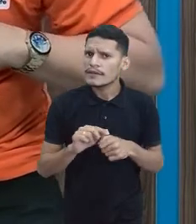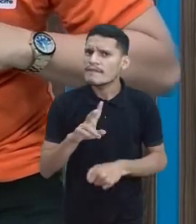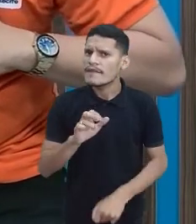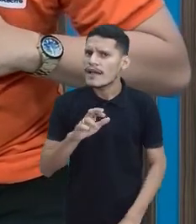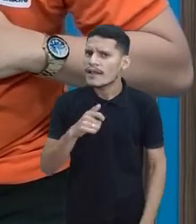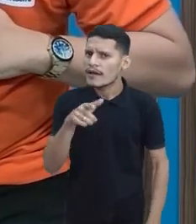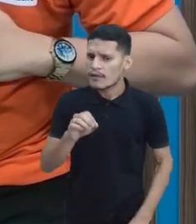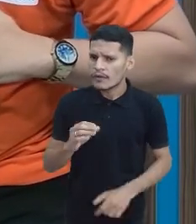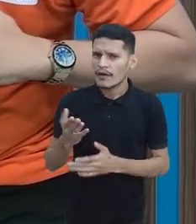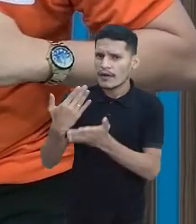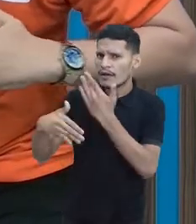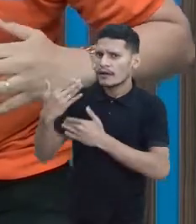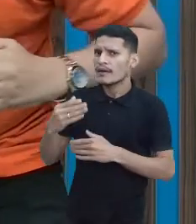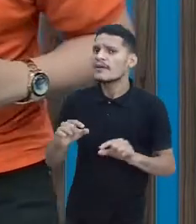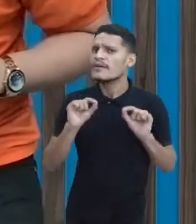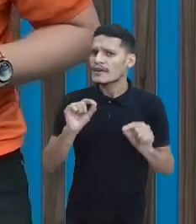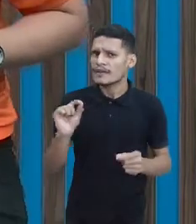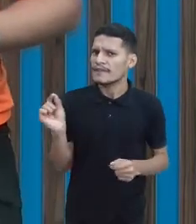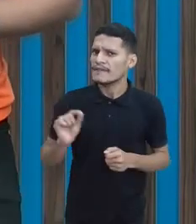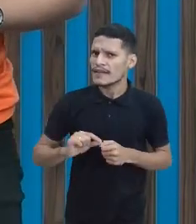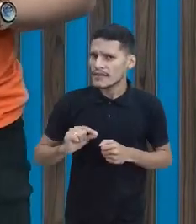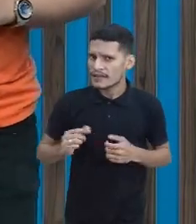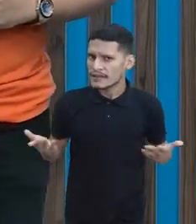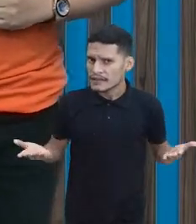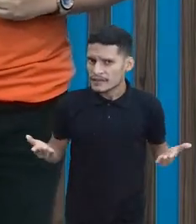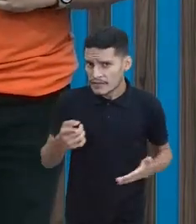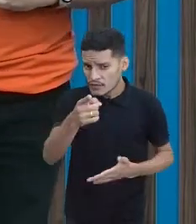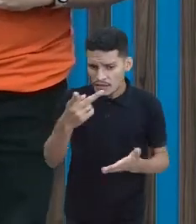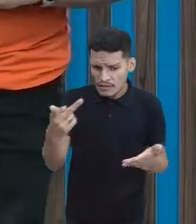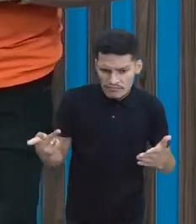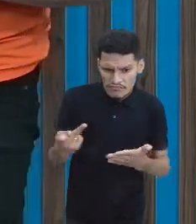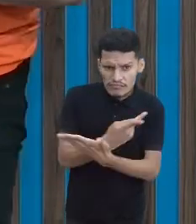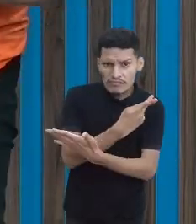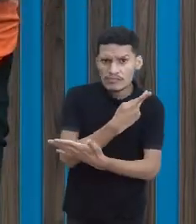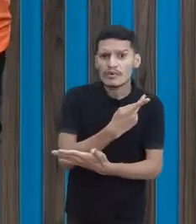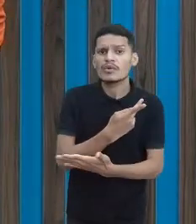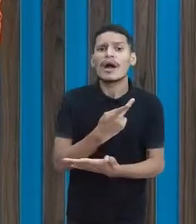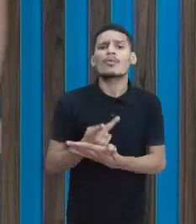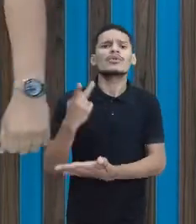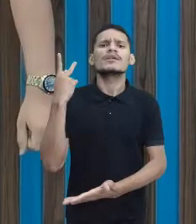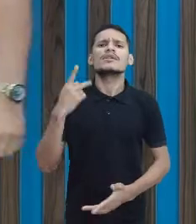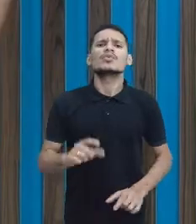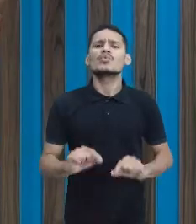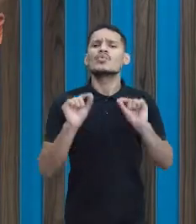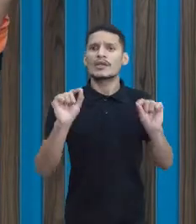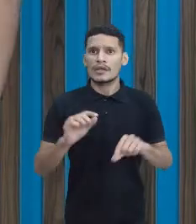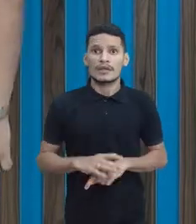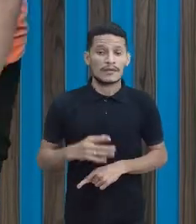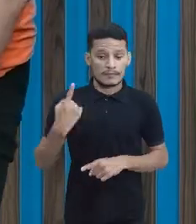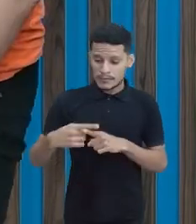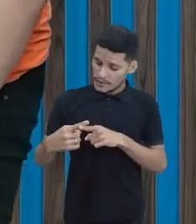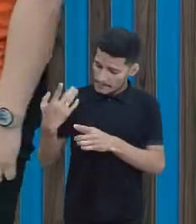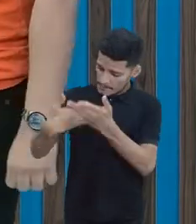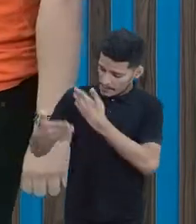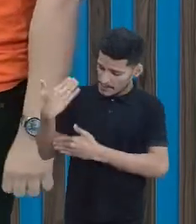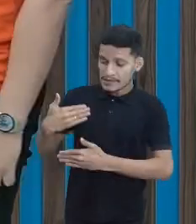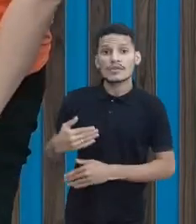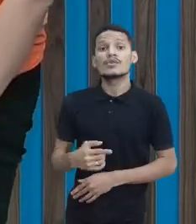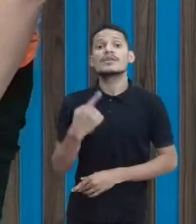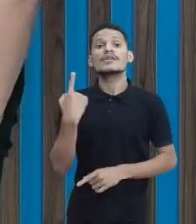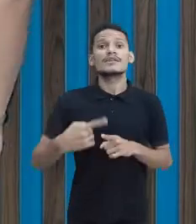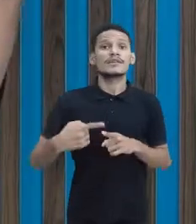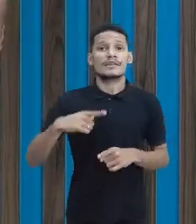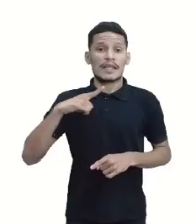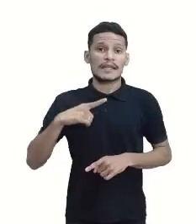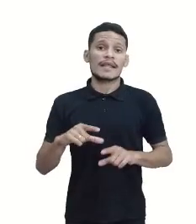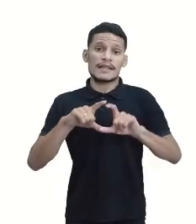passado. O que é que você aprontou no verão passado? Porque passado, nós temos aqui, ó. Tell me